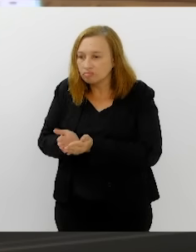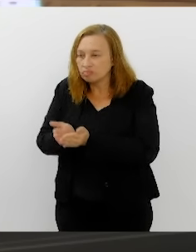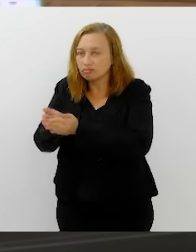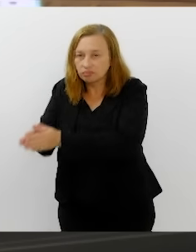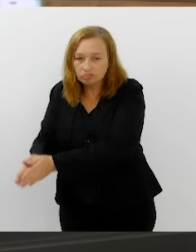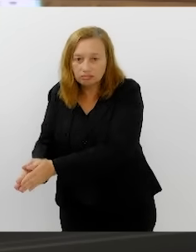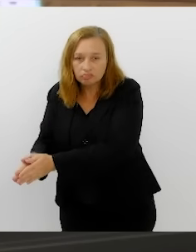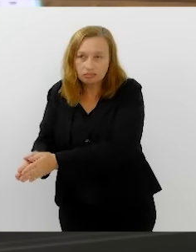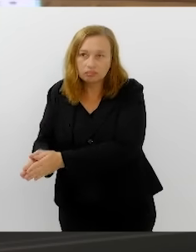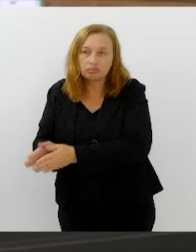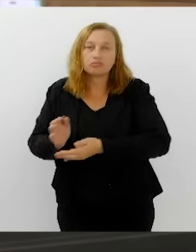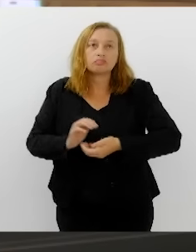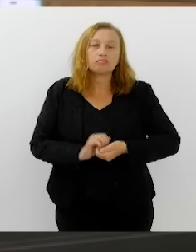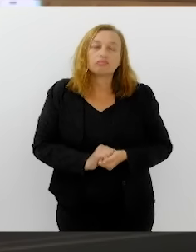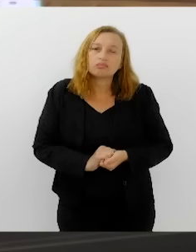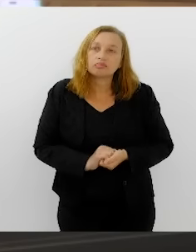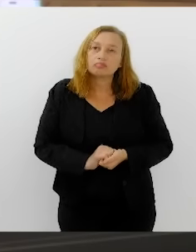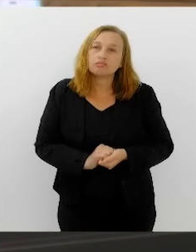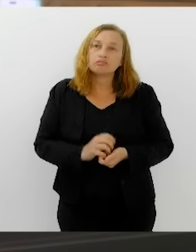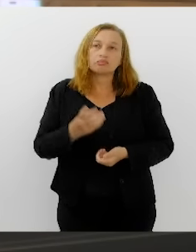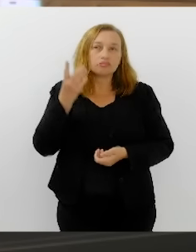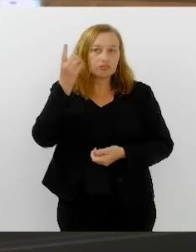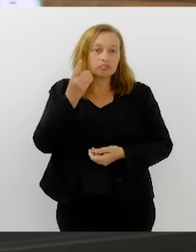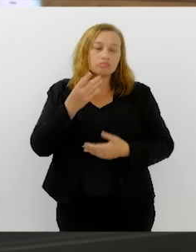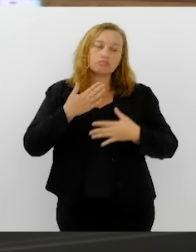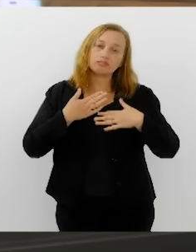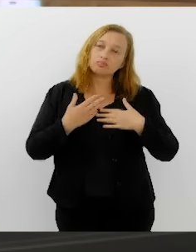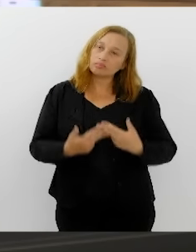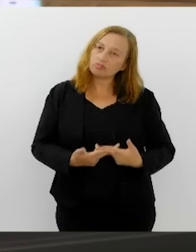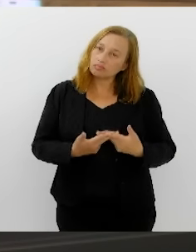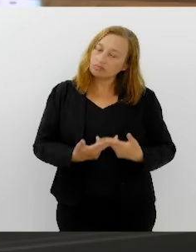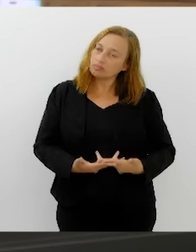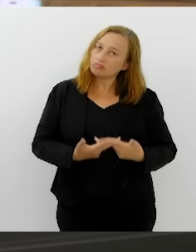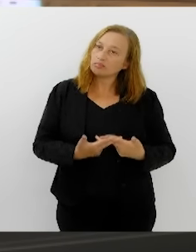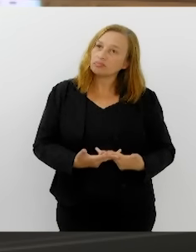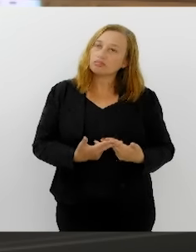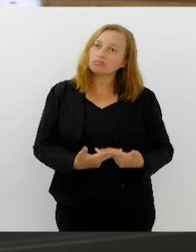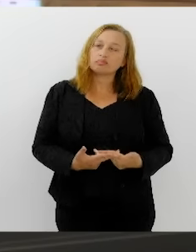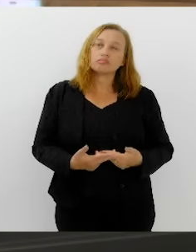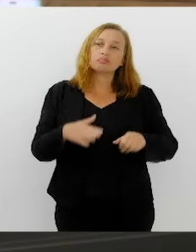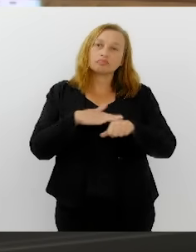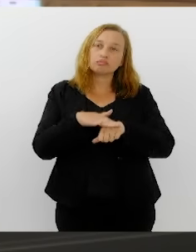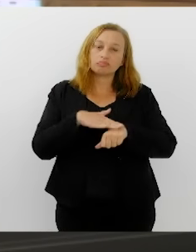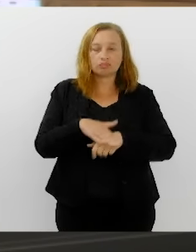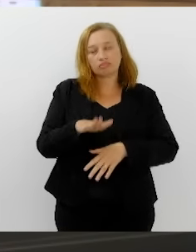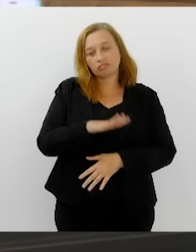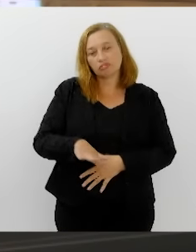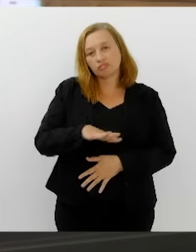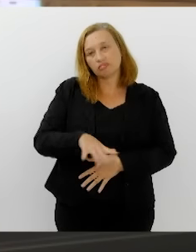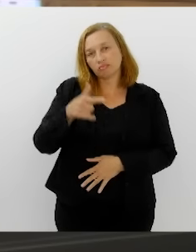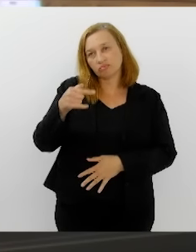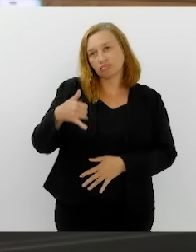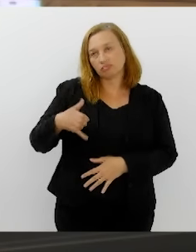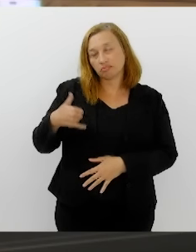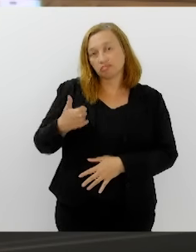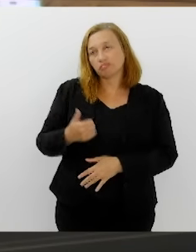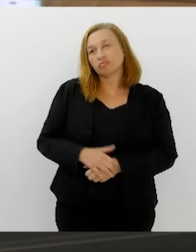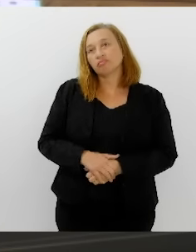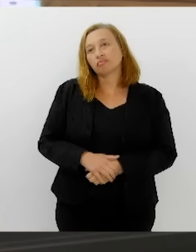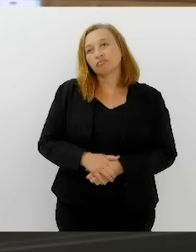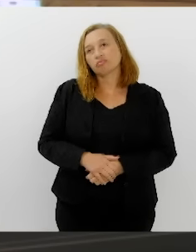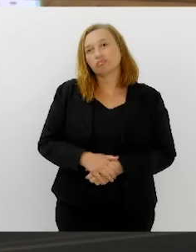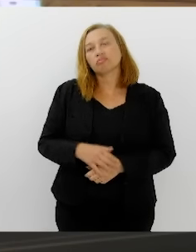deputado, assim como o senhor também, um deputado bem paciente, tinha paciência para conversar com uma criança de 7 anos de idade. E